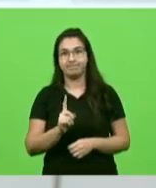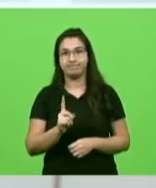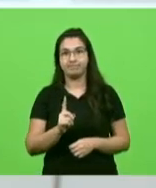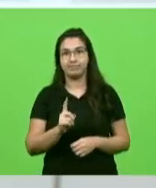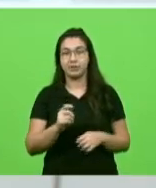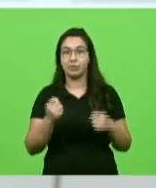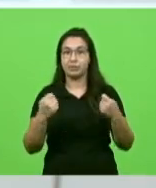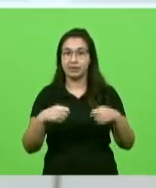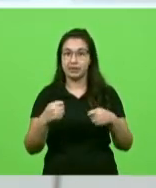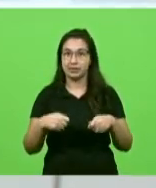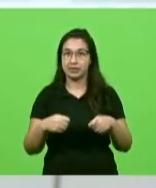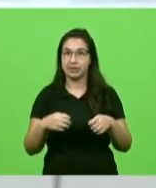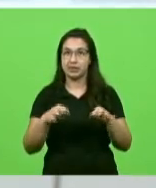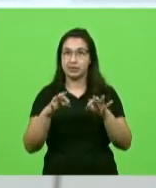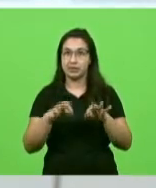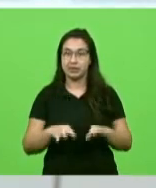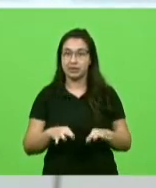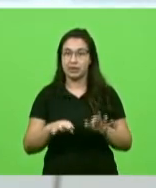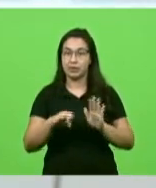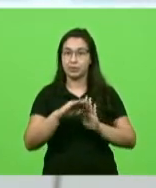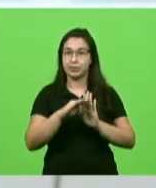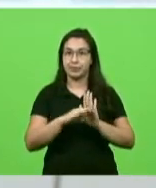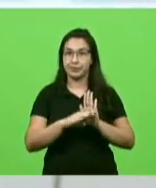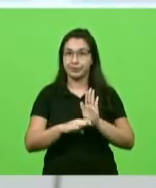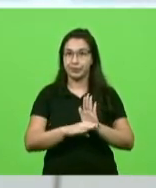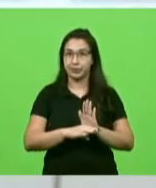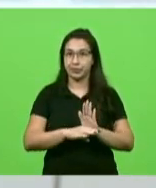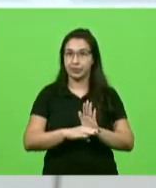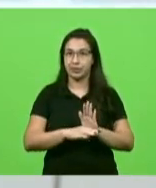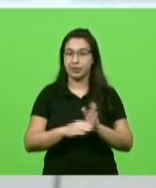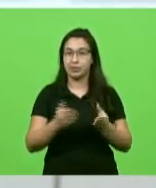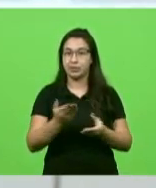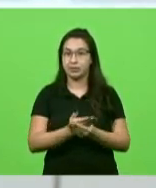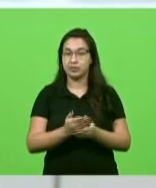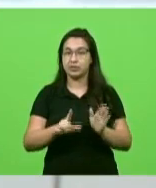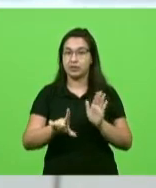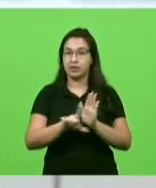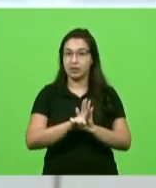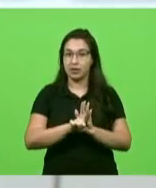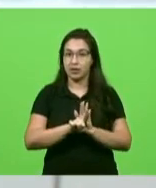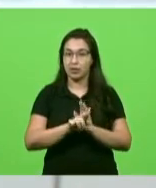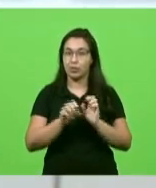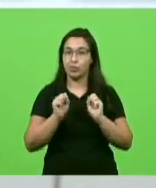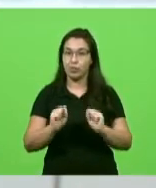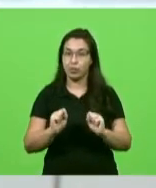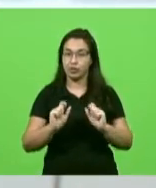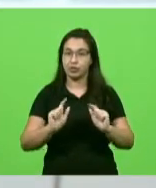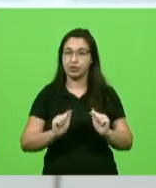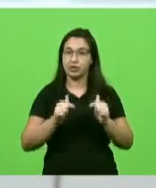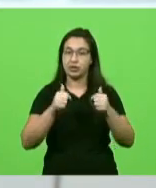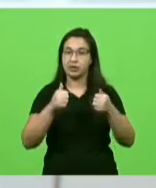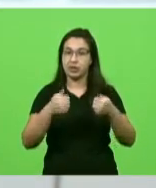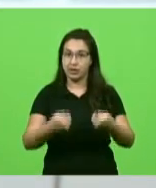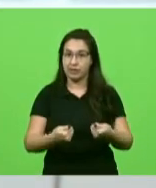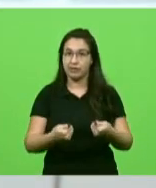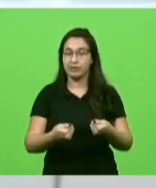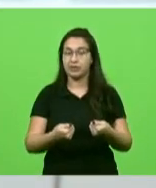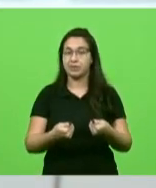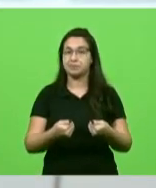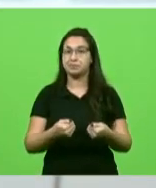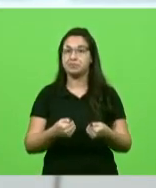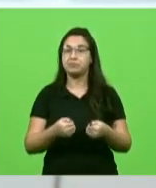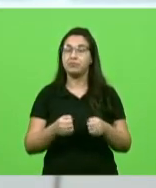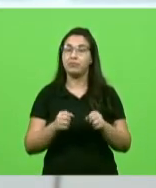garantias tais como o devido processo legal ampla defesa e contraditório a fim de